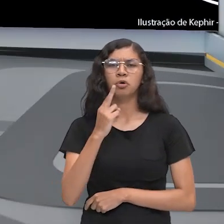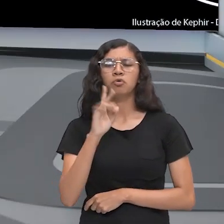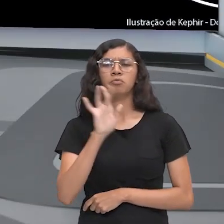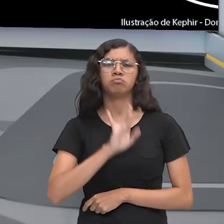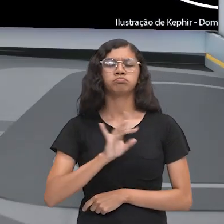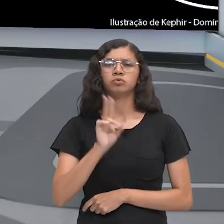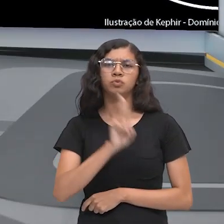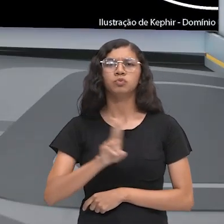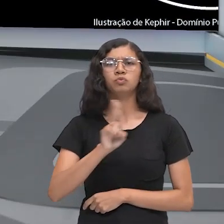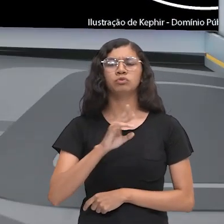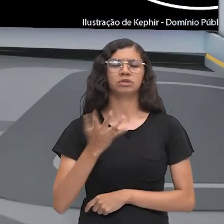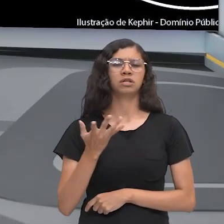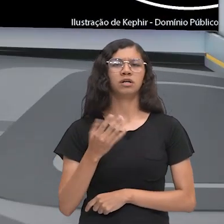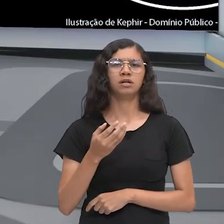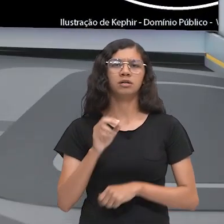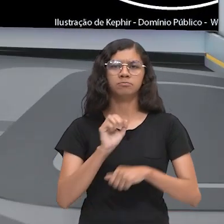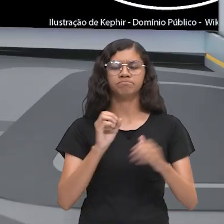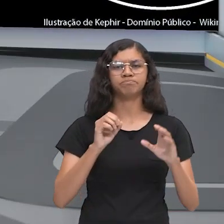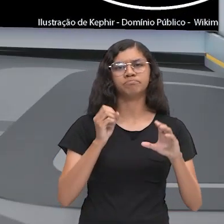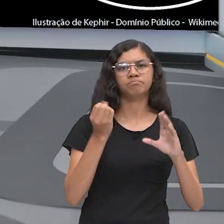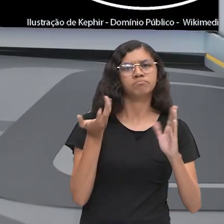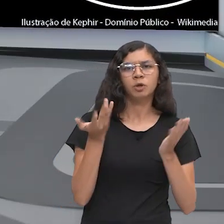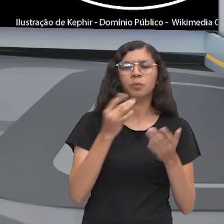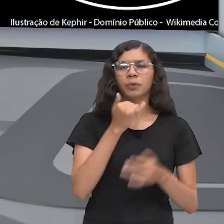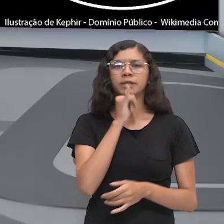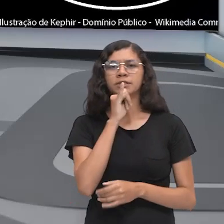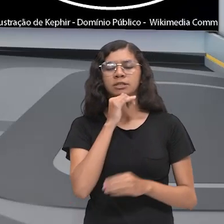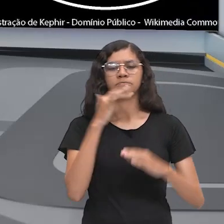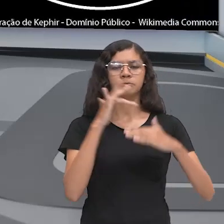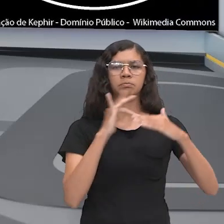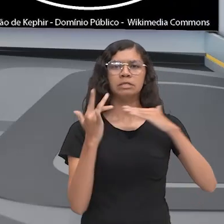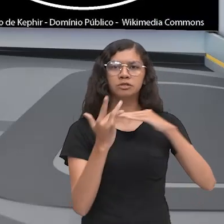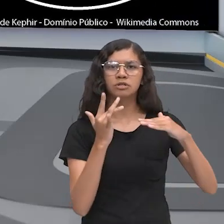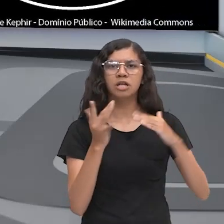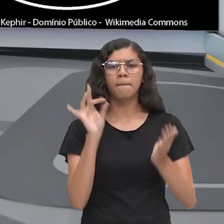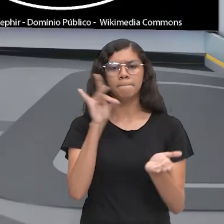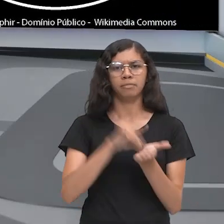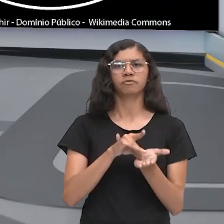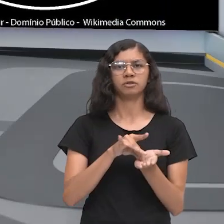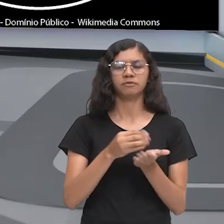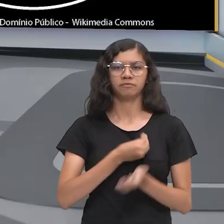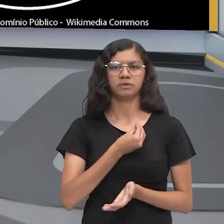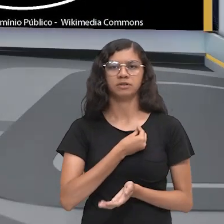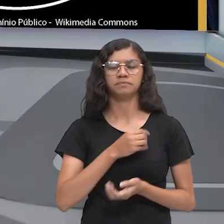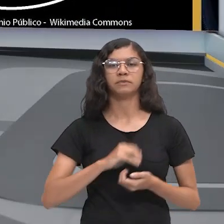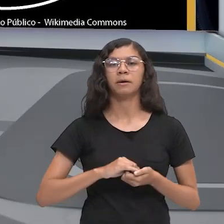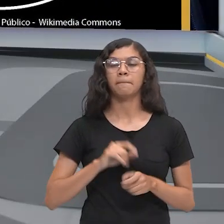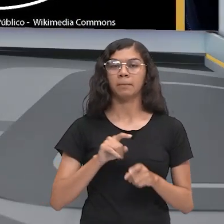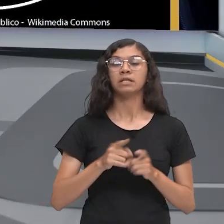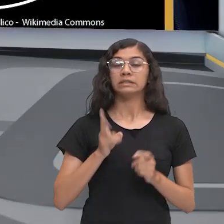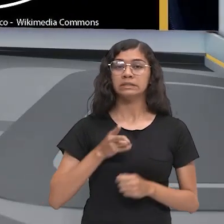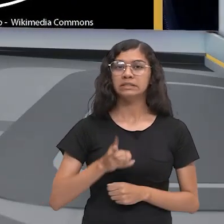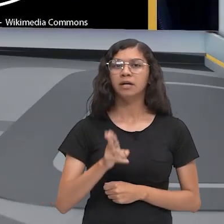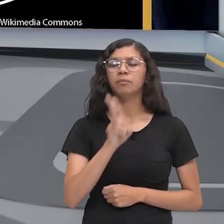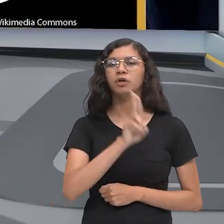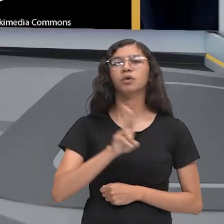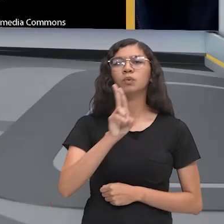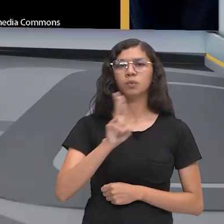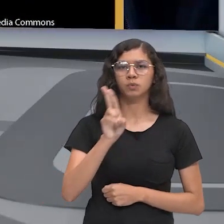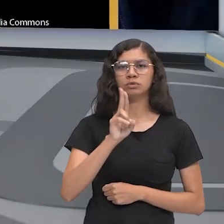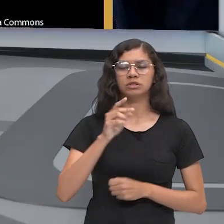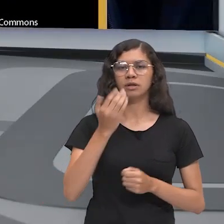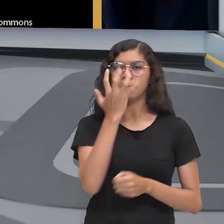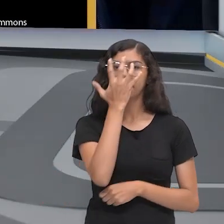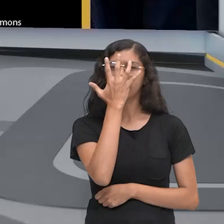sociais, mas sempre com o rosto tampado por uma máscara,